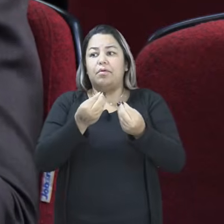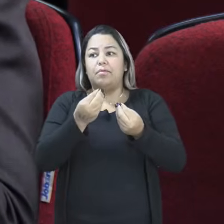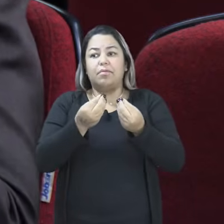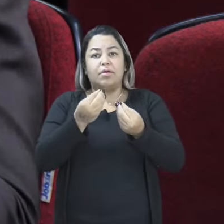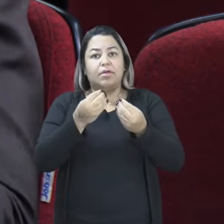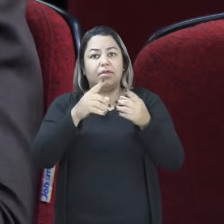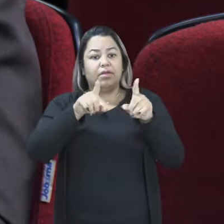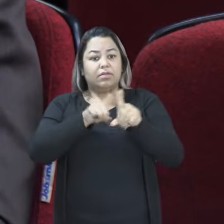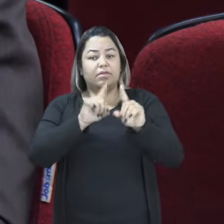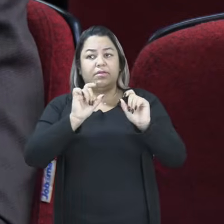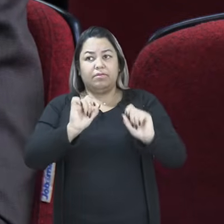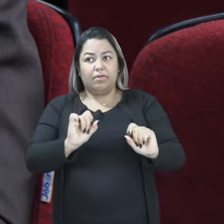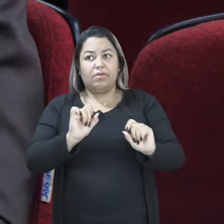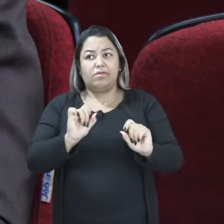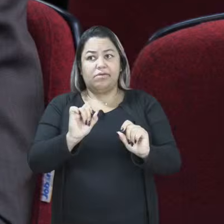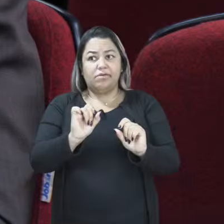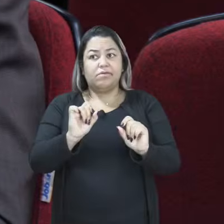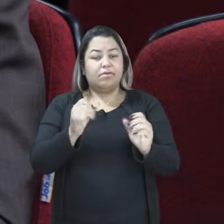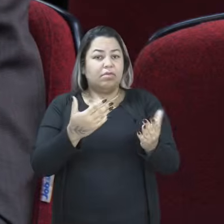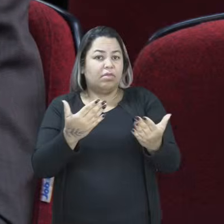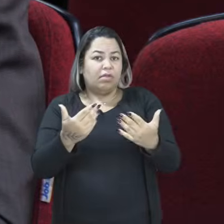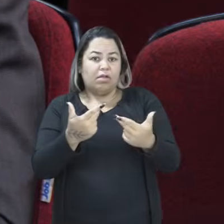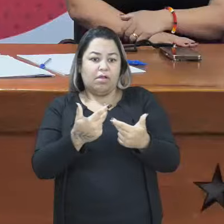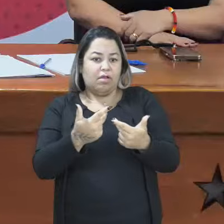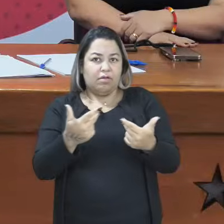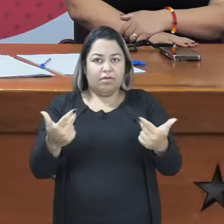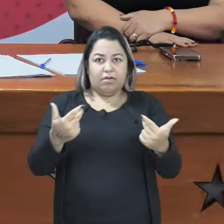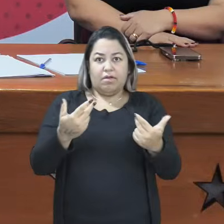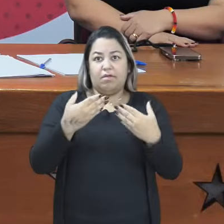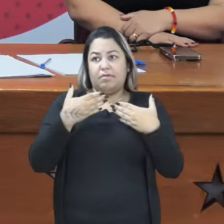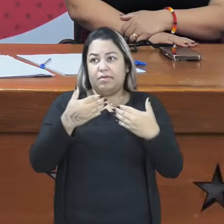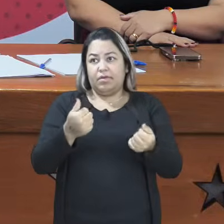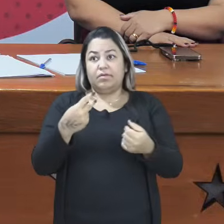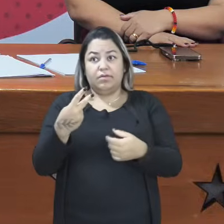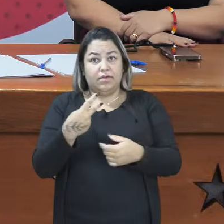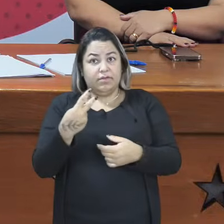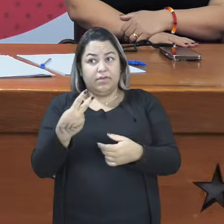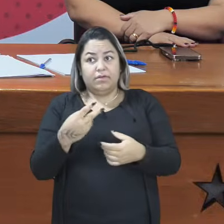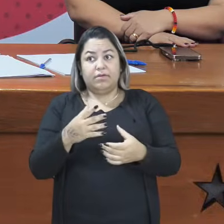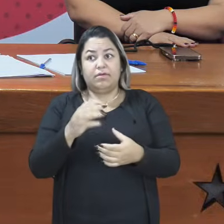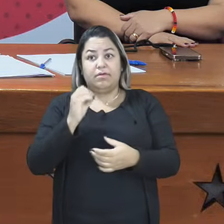senso comum para as duas partes, né? Obrigado.